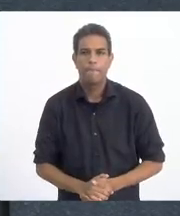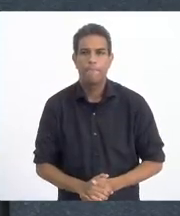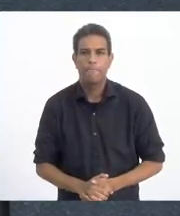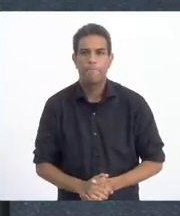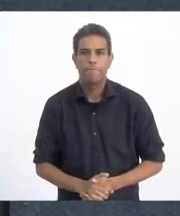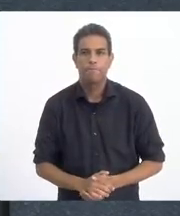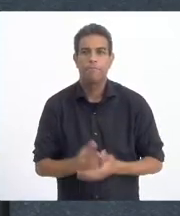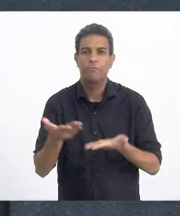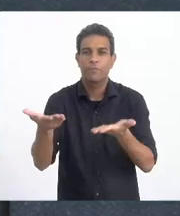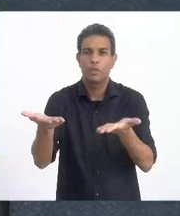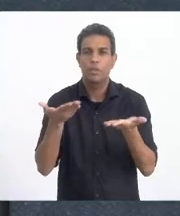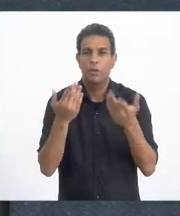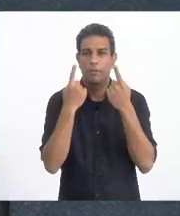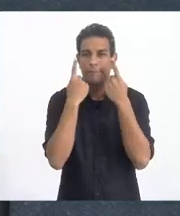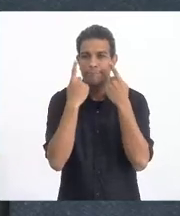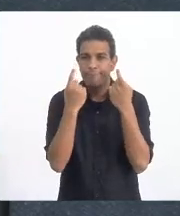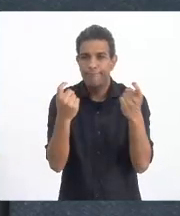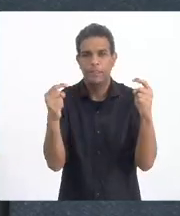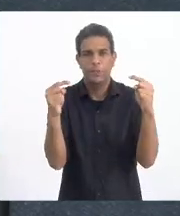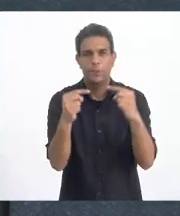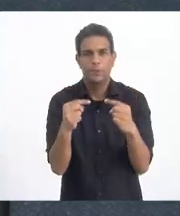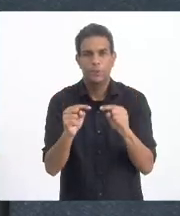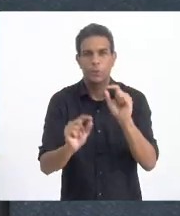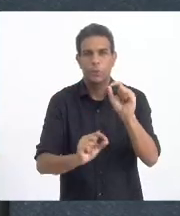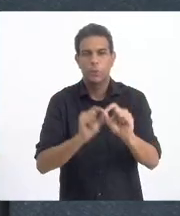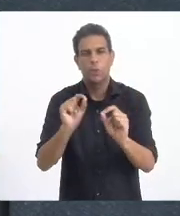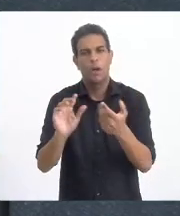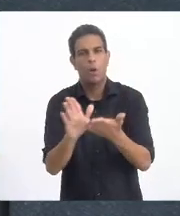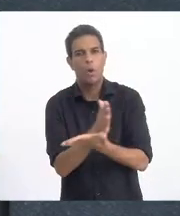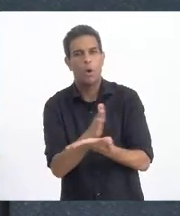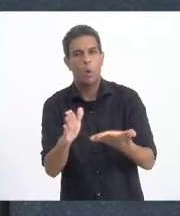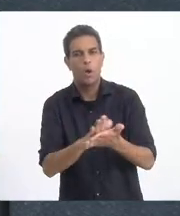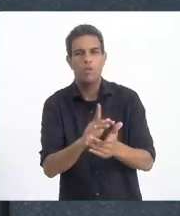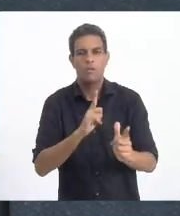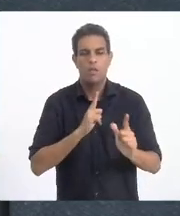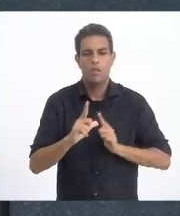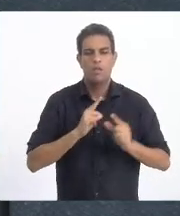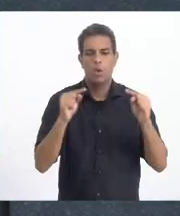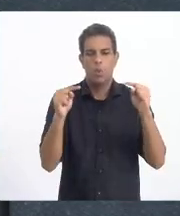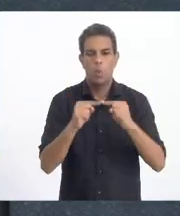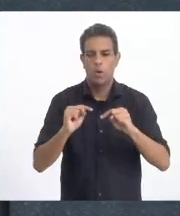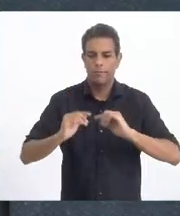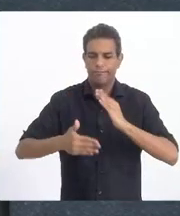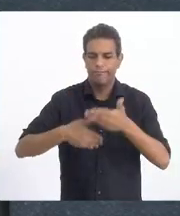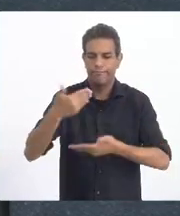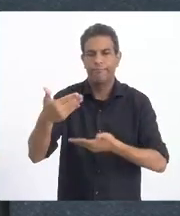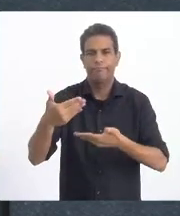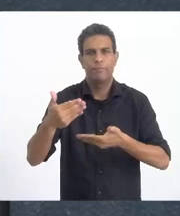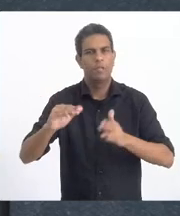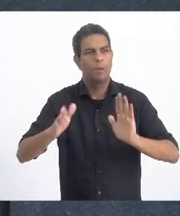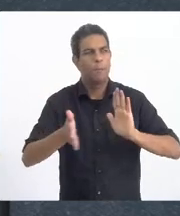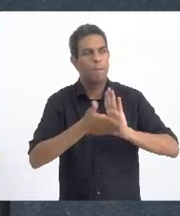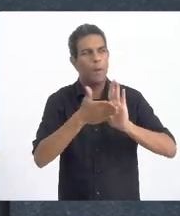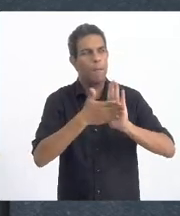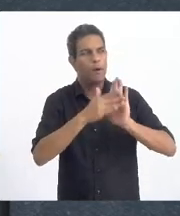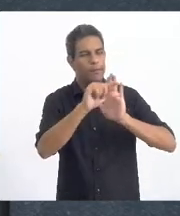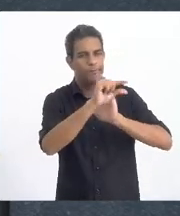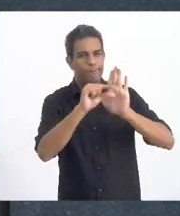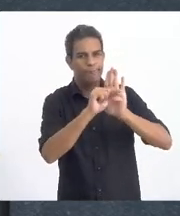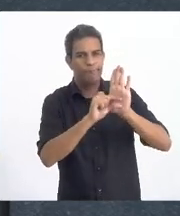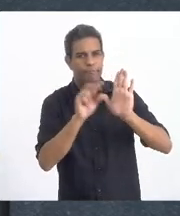Vou chamar a atenção em especial alguns pontos de sensibilidade, alguns mais, outros menos, à medida que o rol de propostas que nós